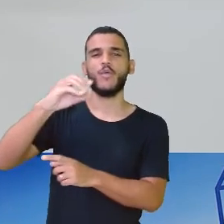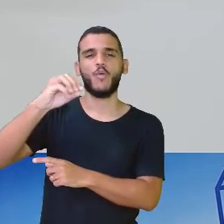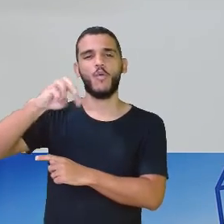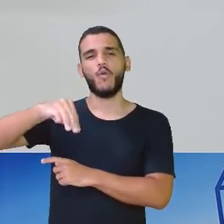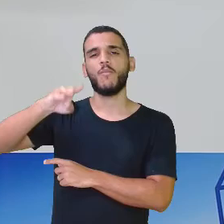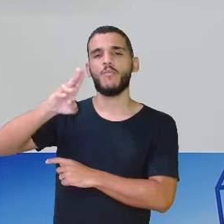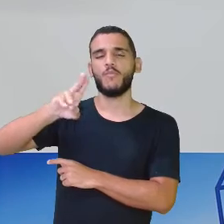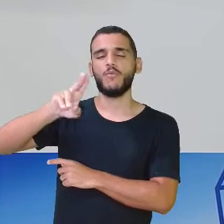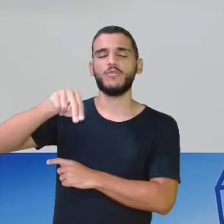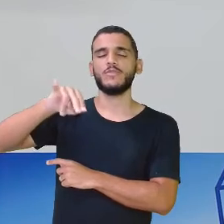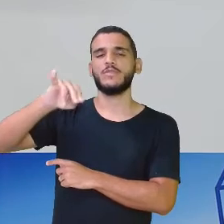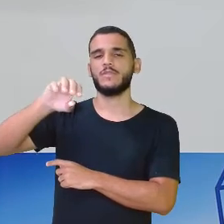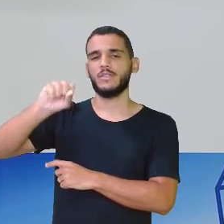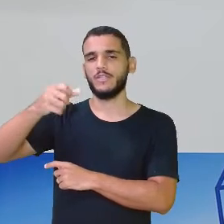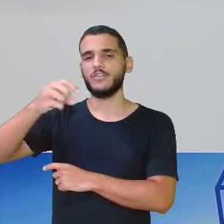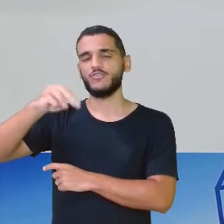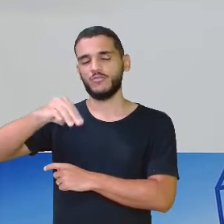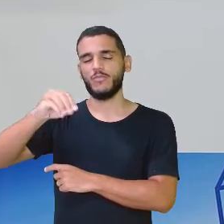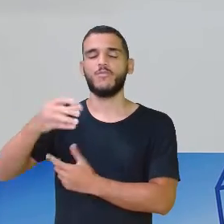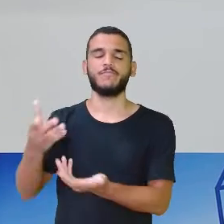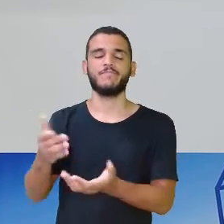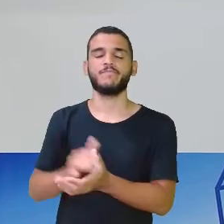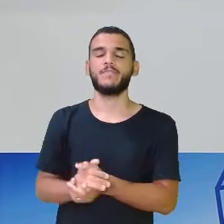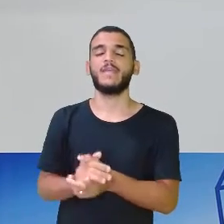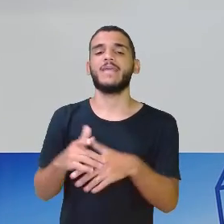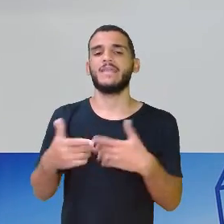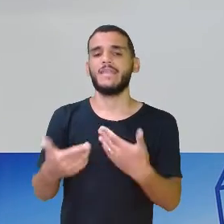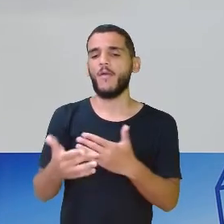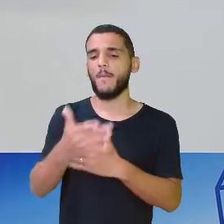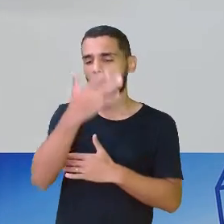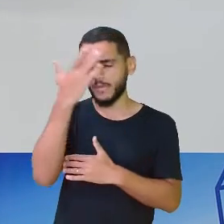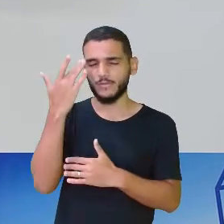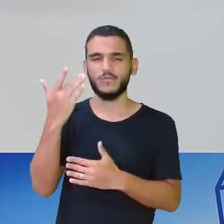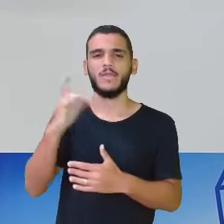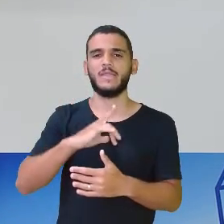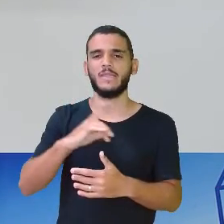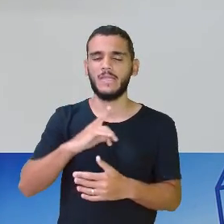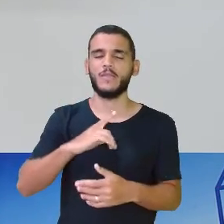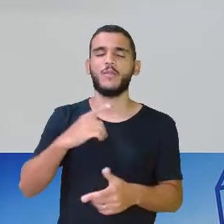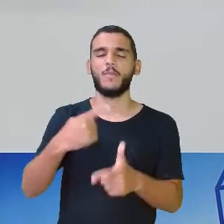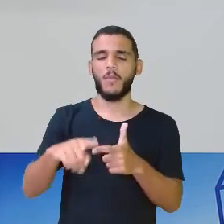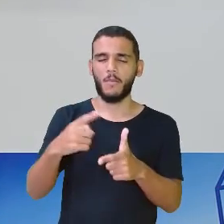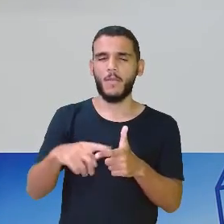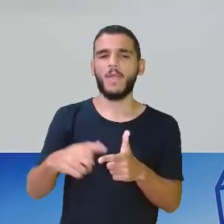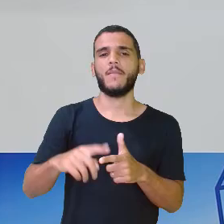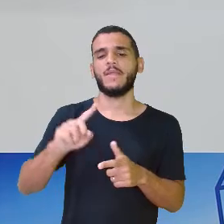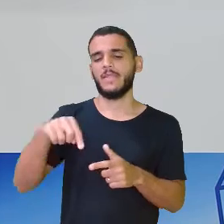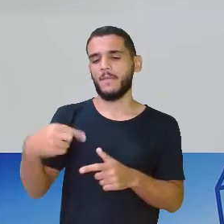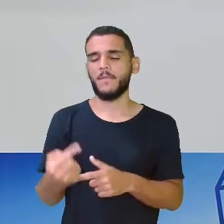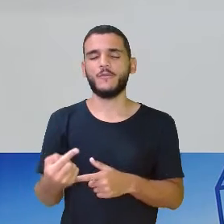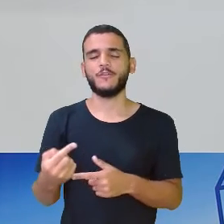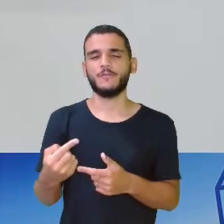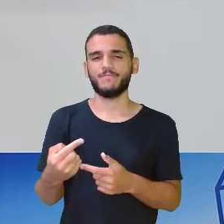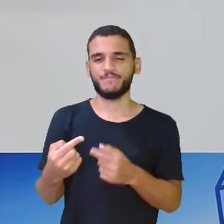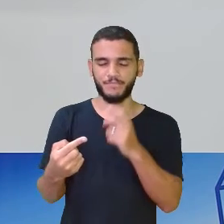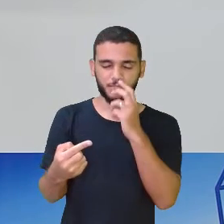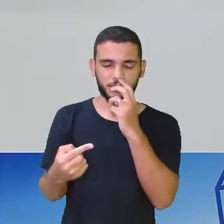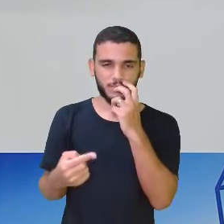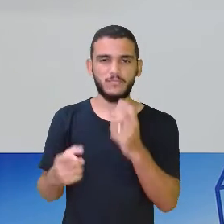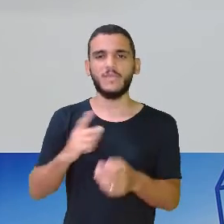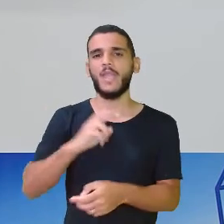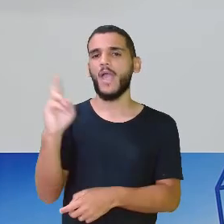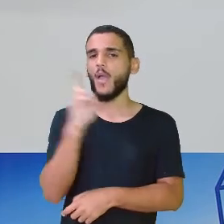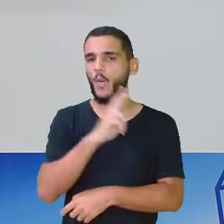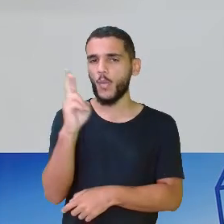após a Revolução Russa, né, e o desenvolvimento da União Soviética, a gente tem a ideologia comunista